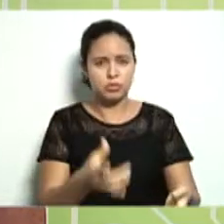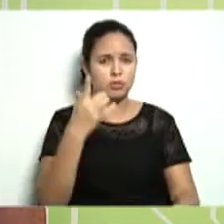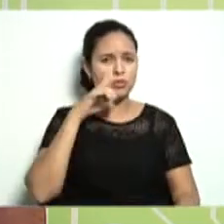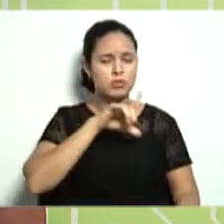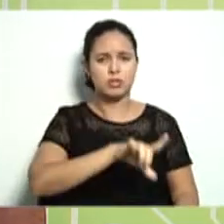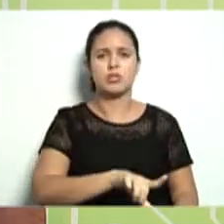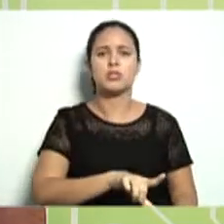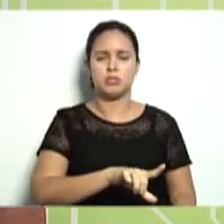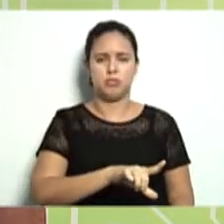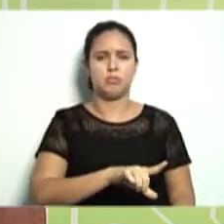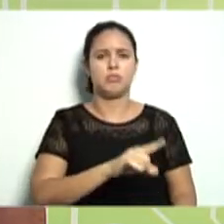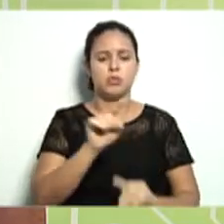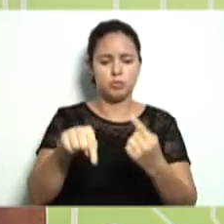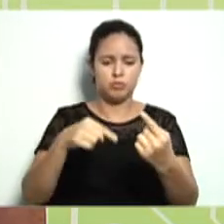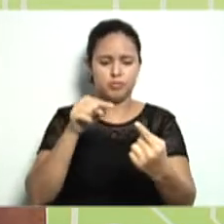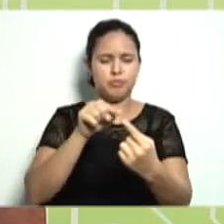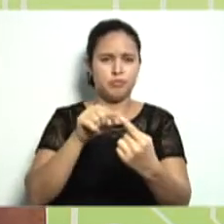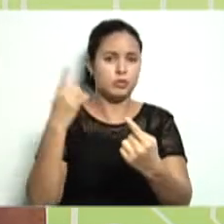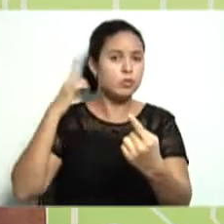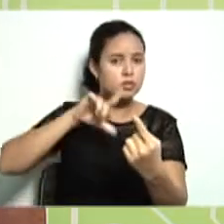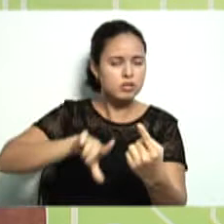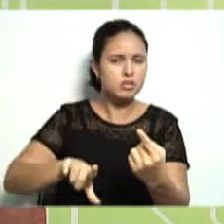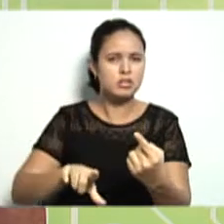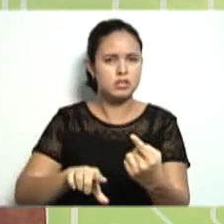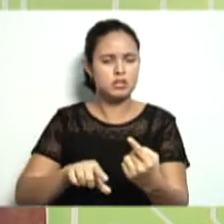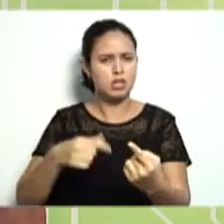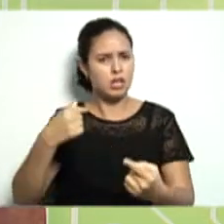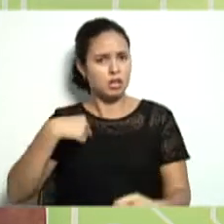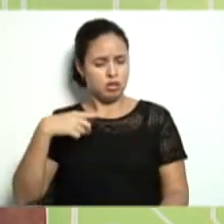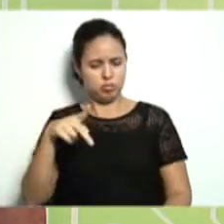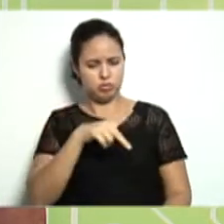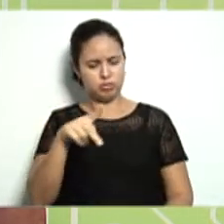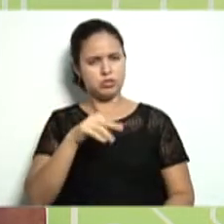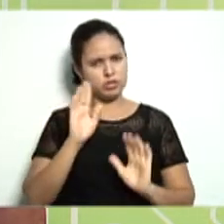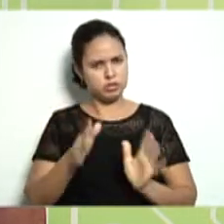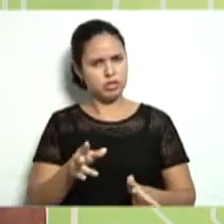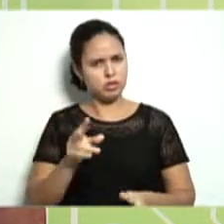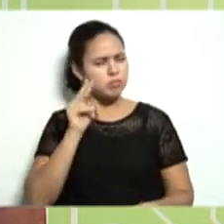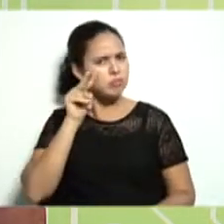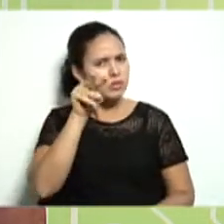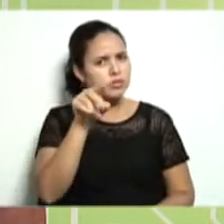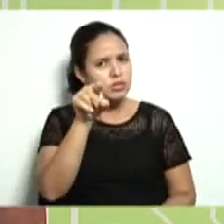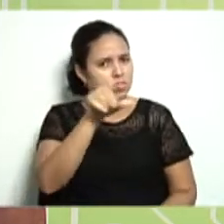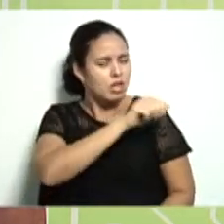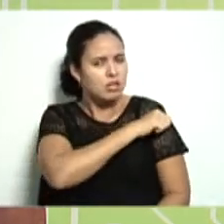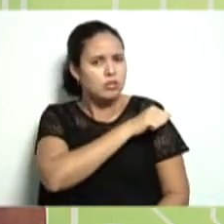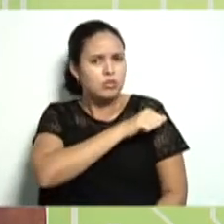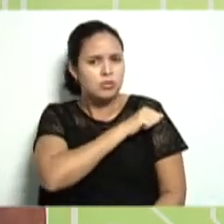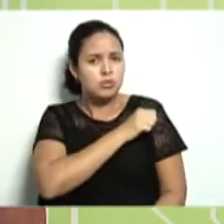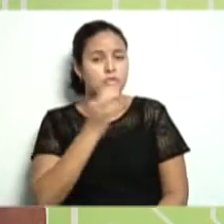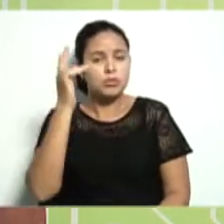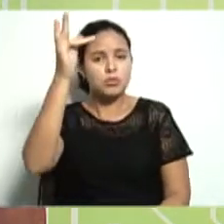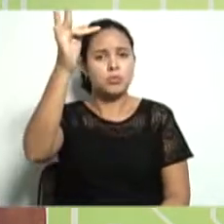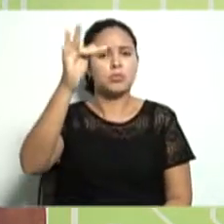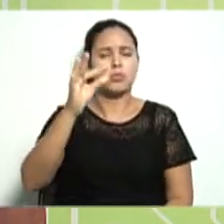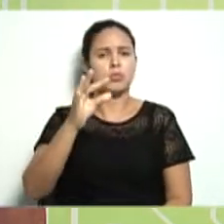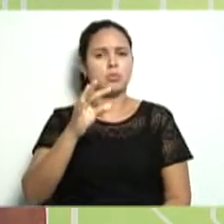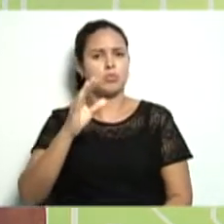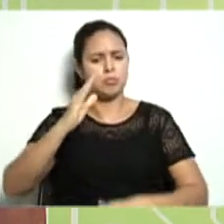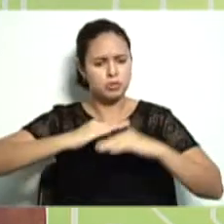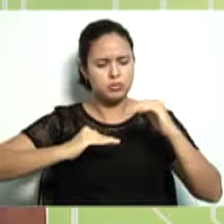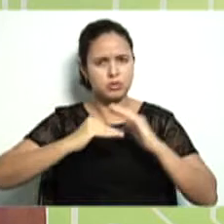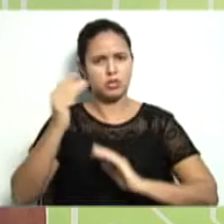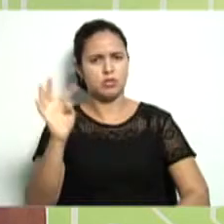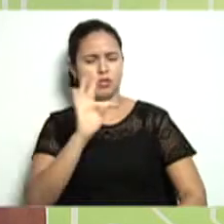atingir melhores objetivos. Eu já consigo visualizar vocês, grandes técnicos em